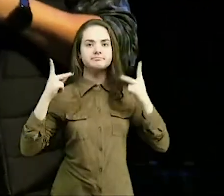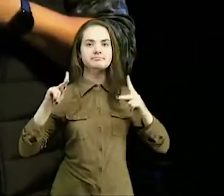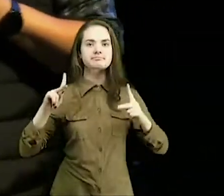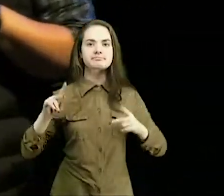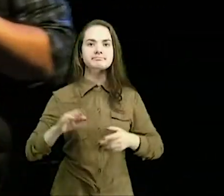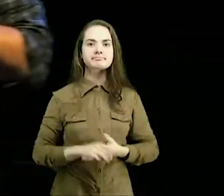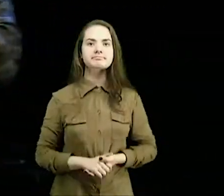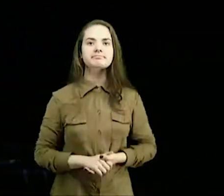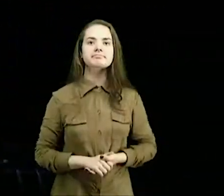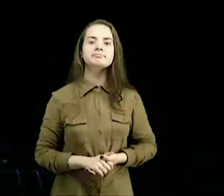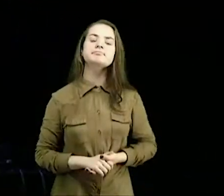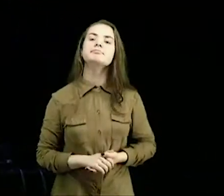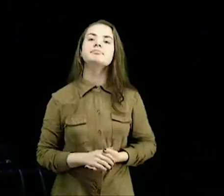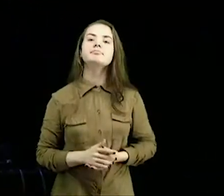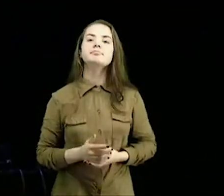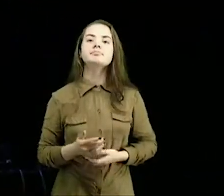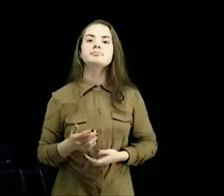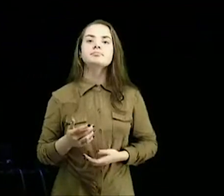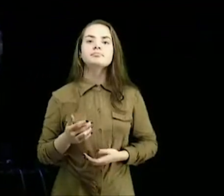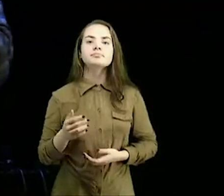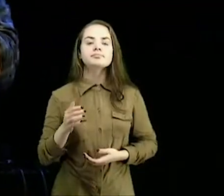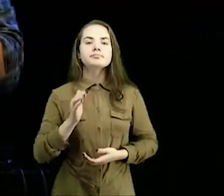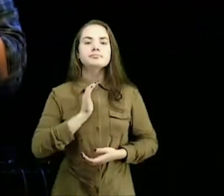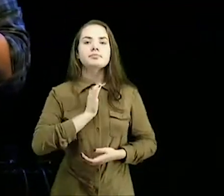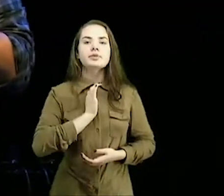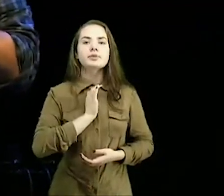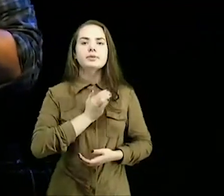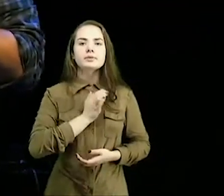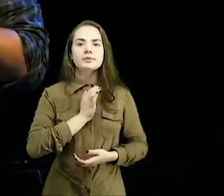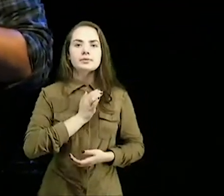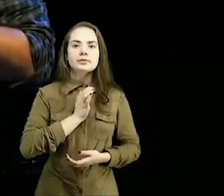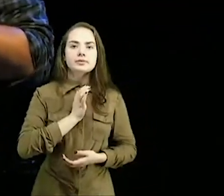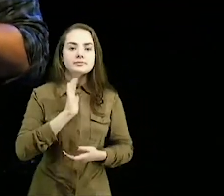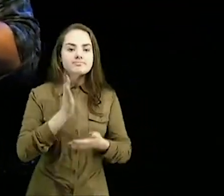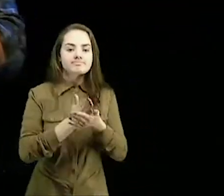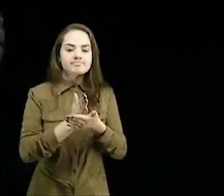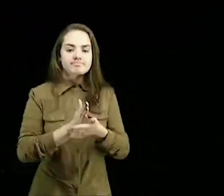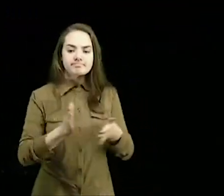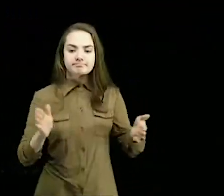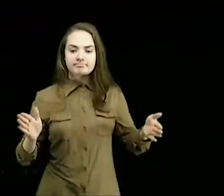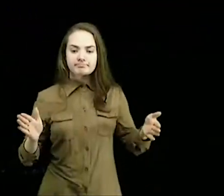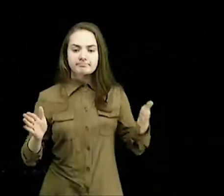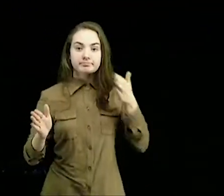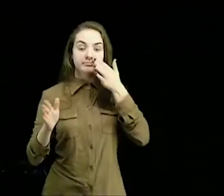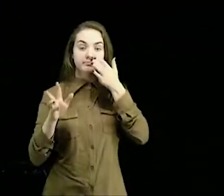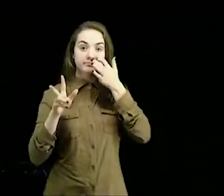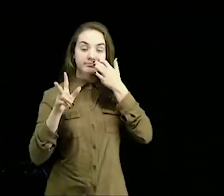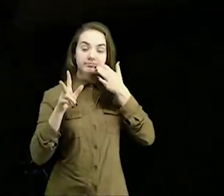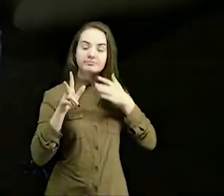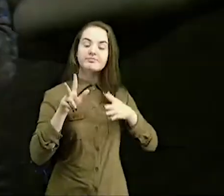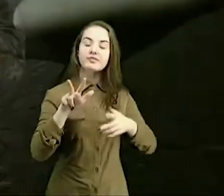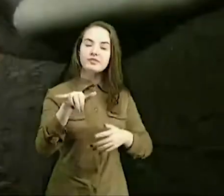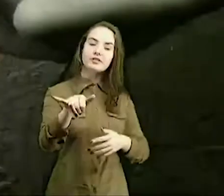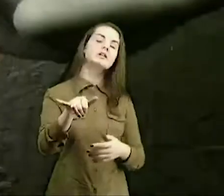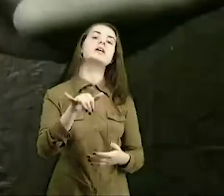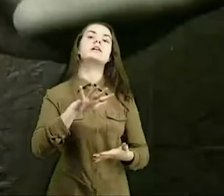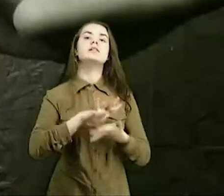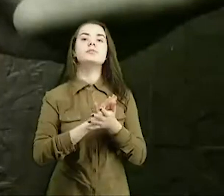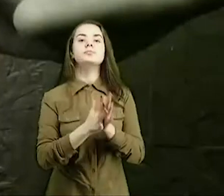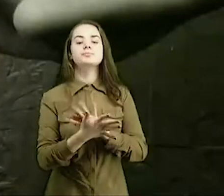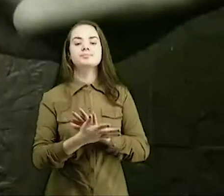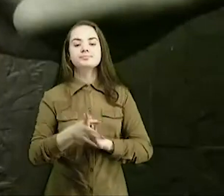O coração dividido é um coração derrotado. Segundo Rei 17. Mas ao Senhor vosso